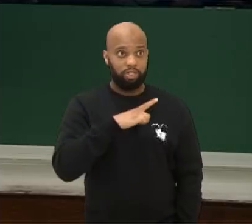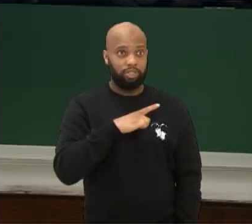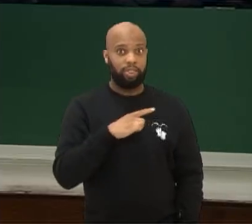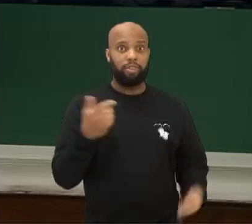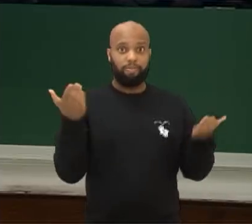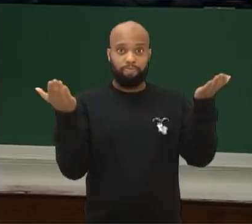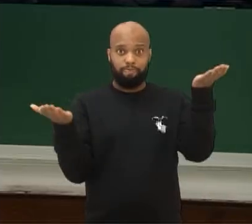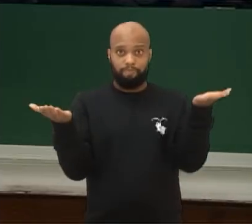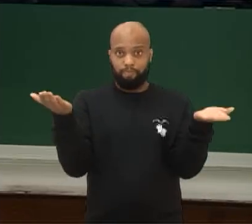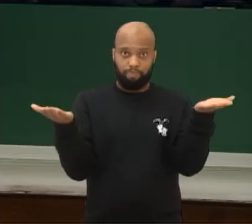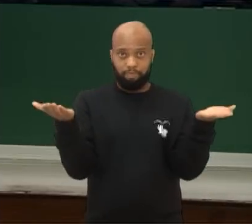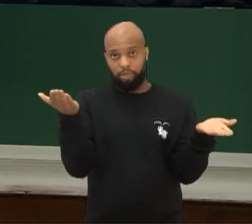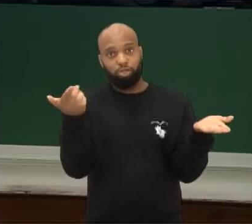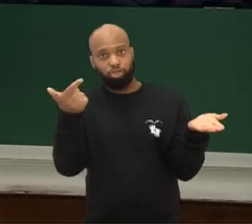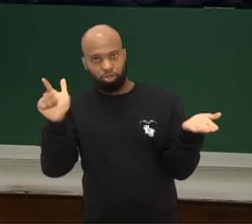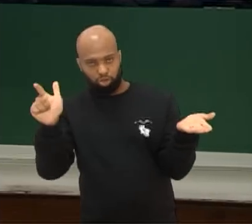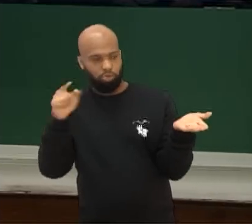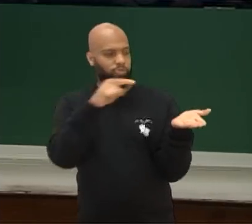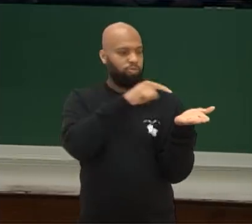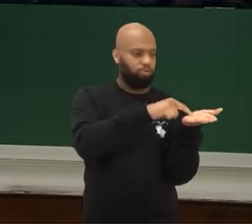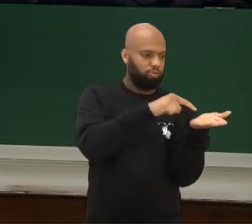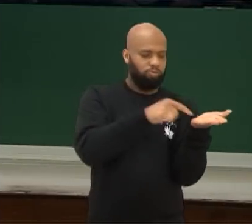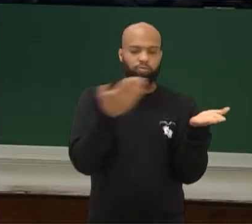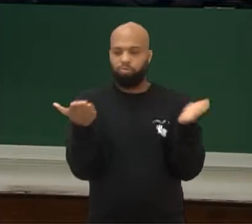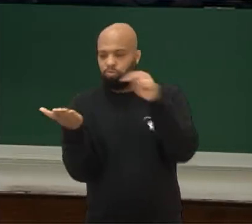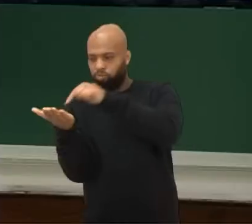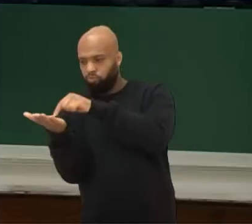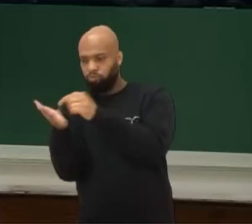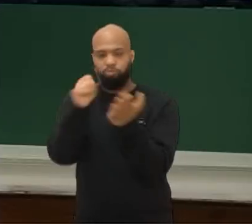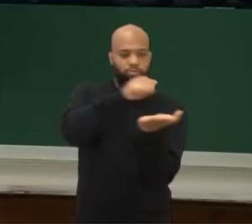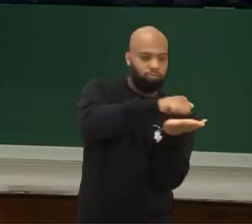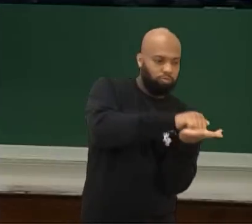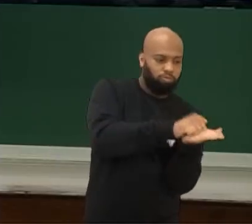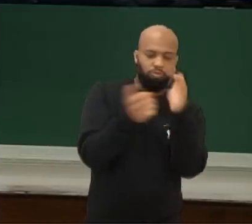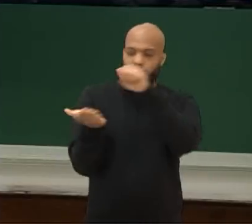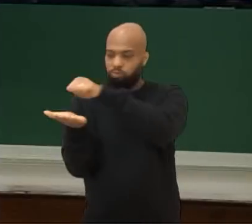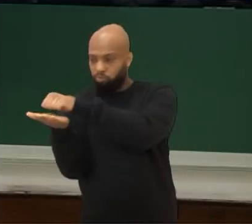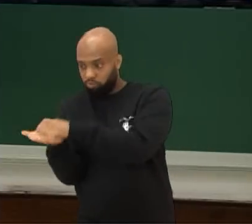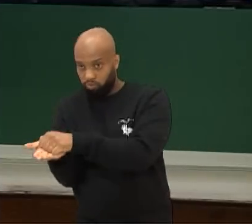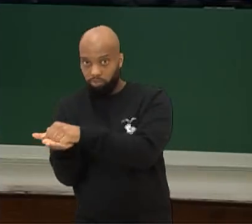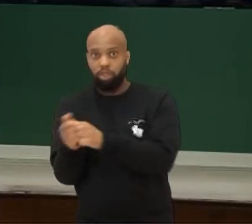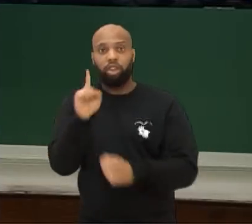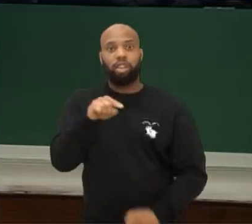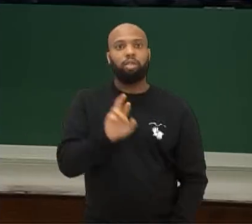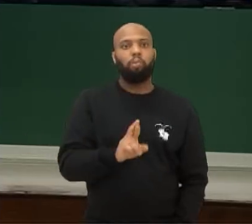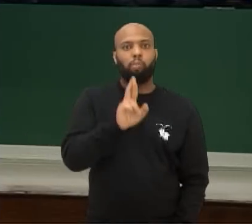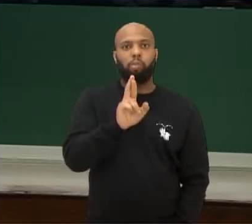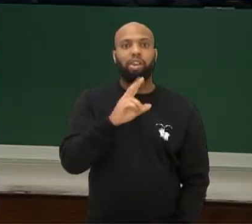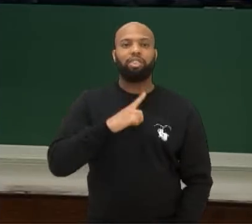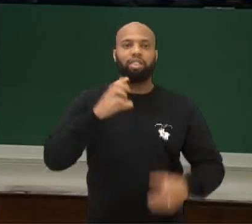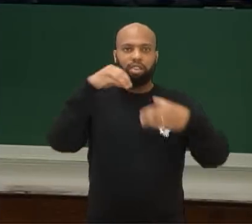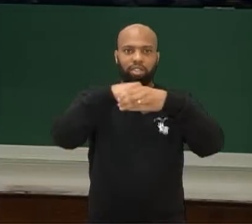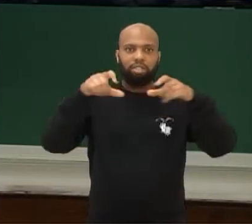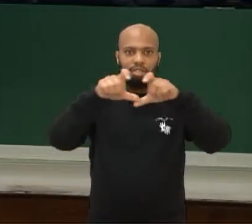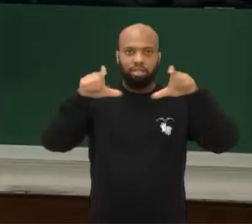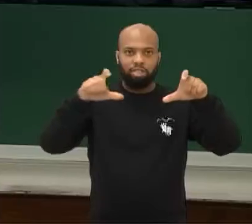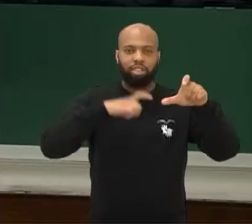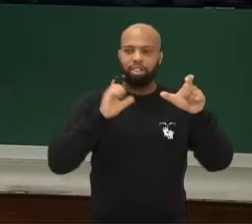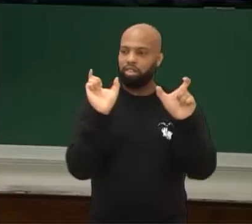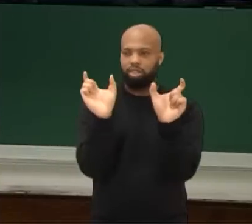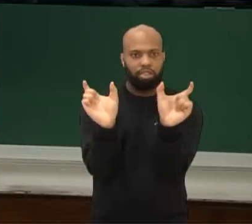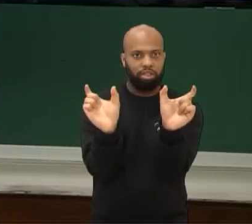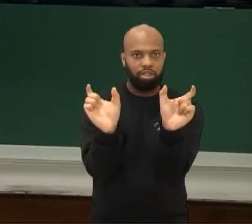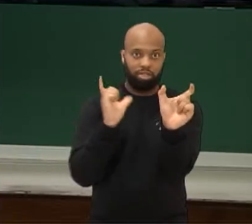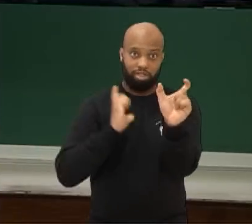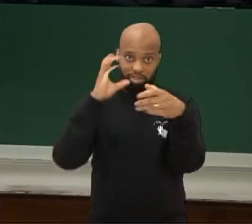pratos novamente, que representam os 2 membros de uma equação, ok? Então, se eu quiser manter o